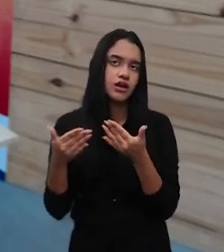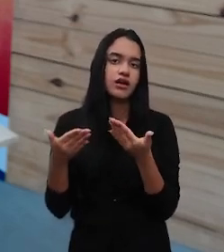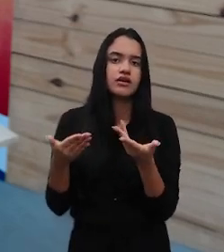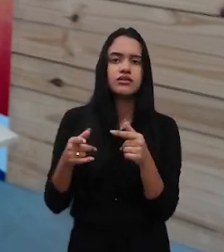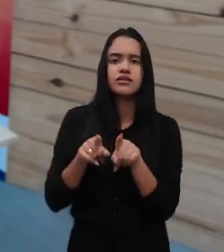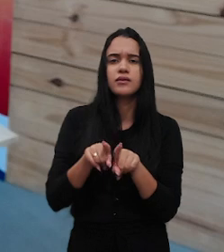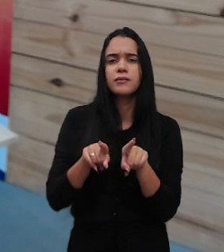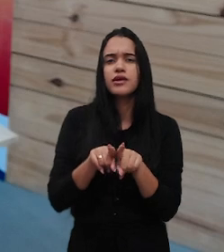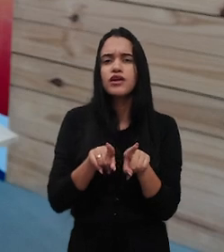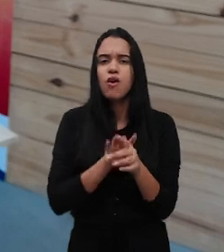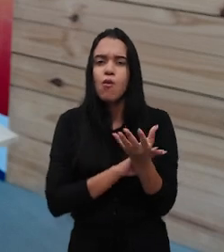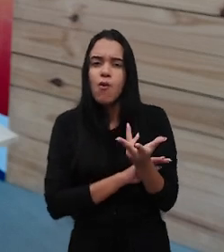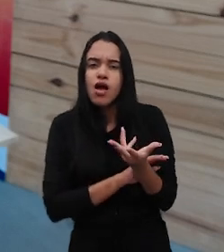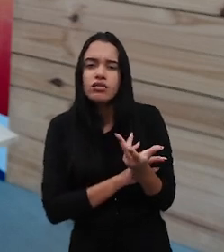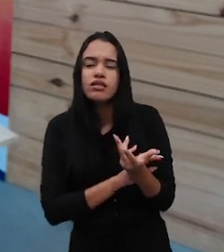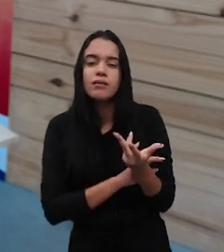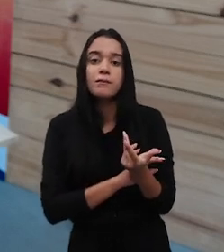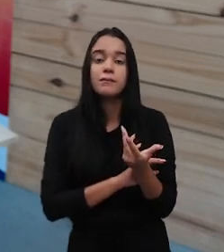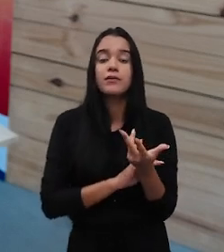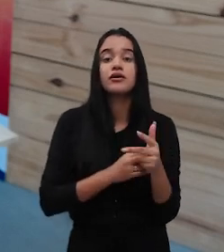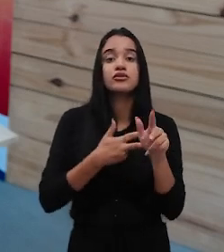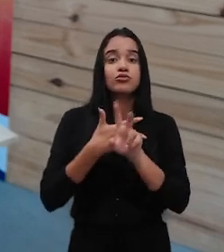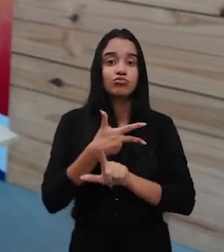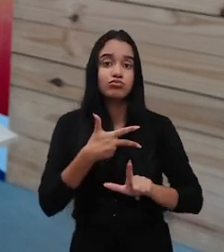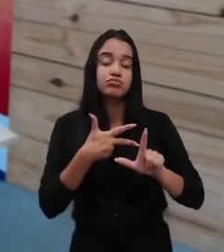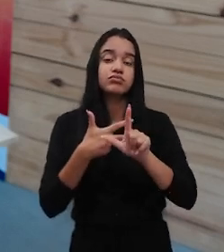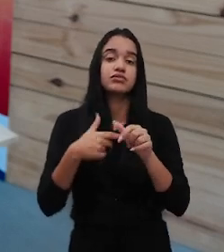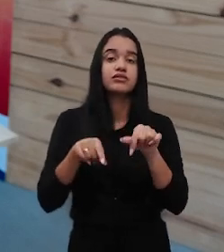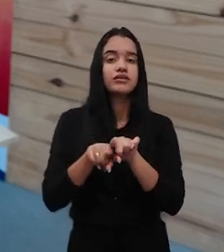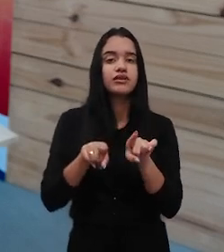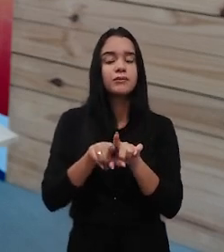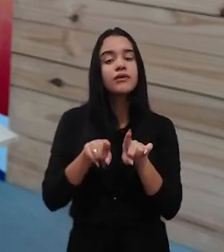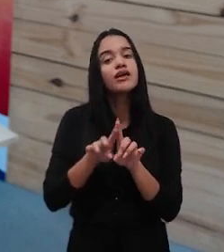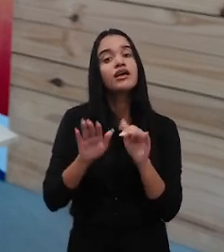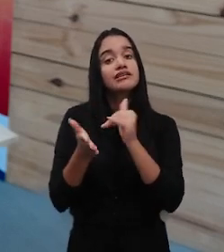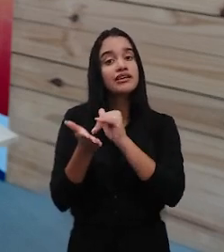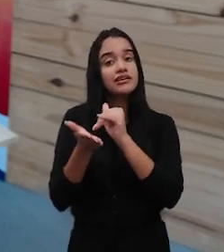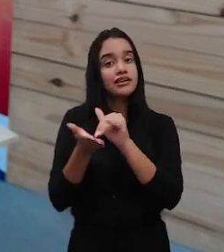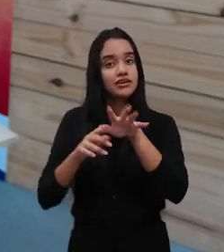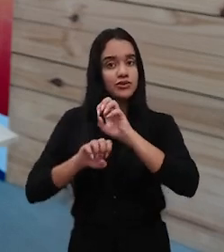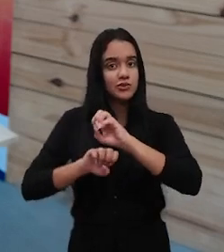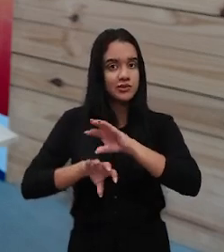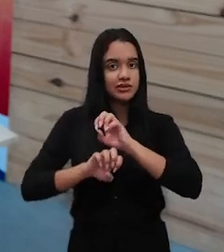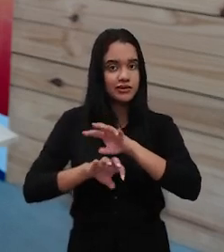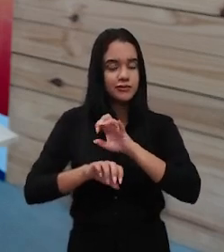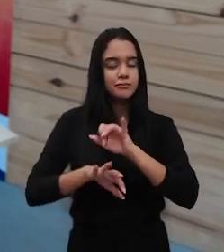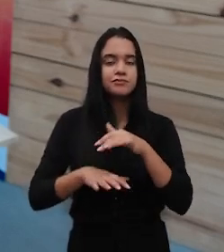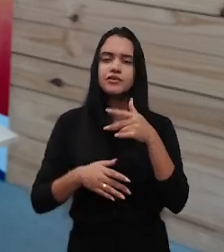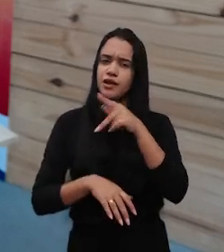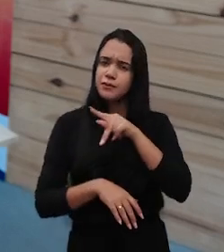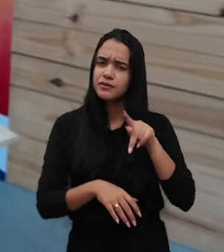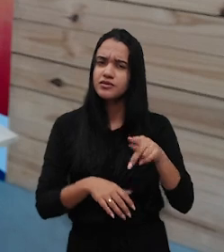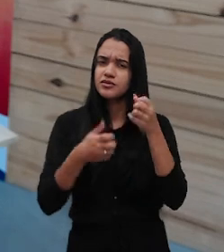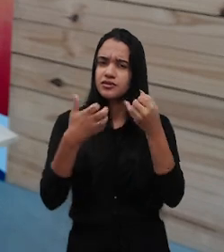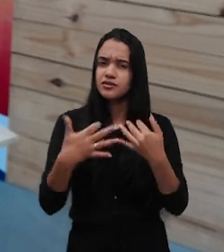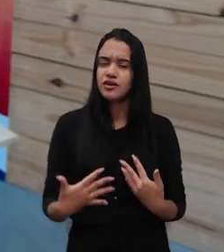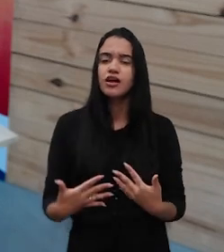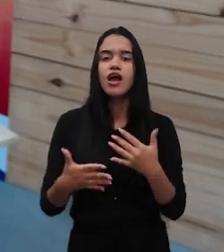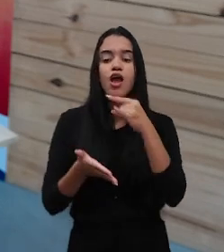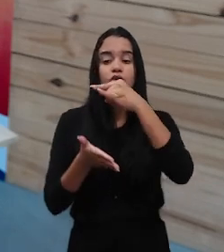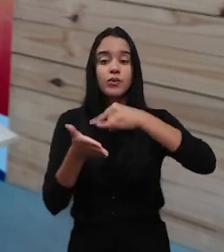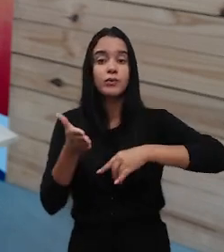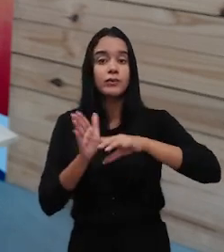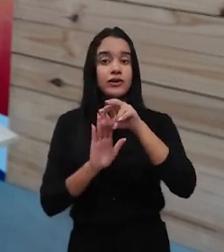alguma demanda a algum órgão público, a própria Secretaria de Educação. Então, como a professora bem colocou aqui, é um documento normativo, um